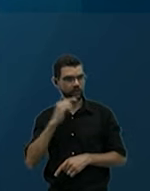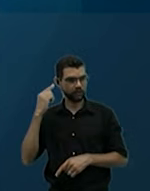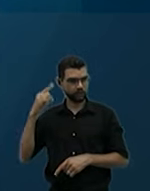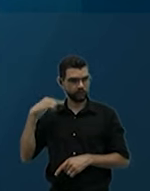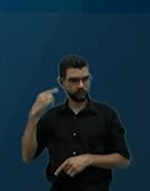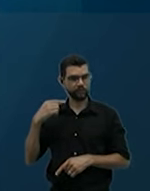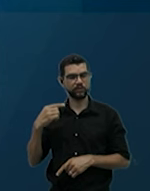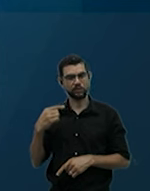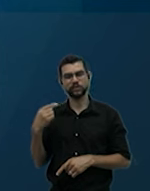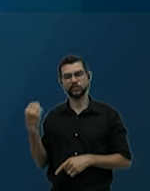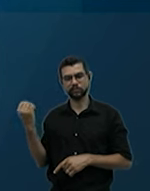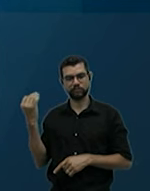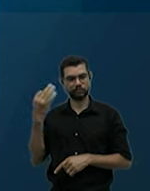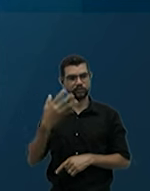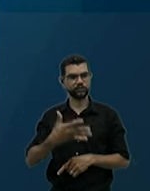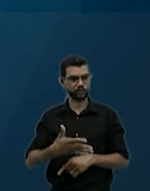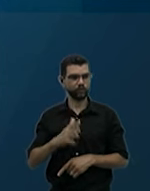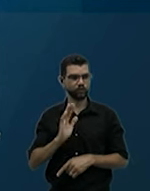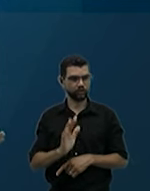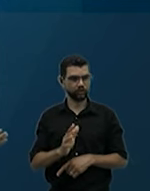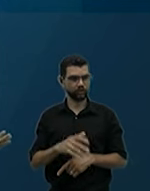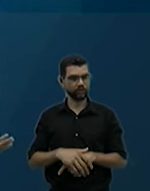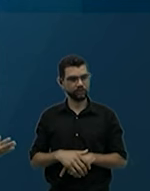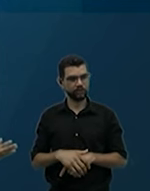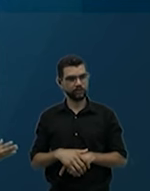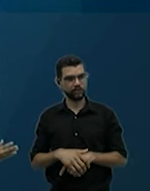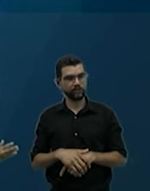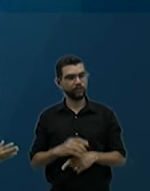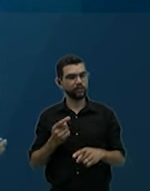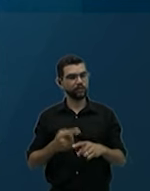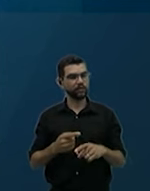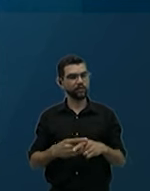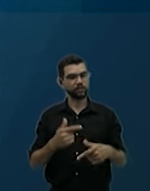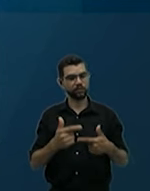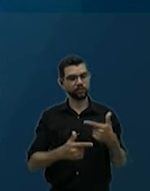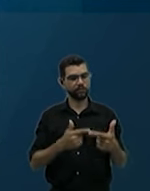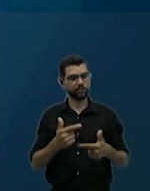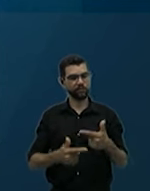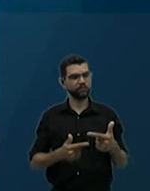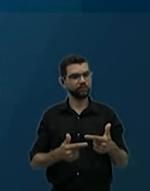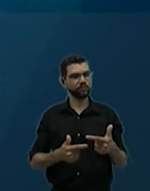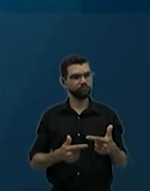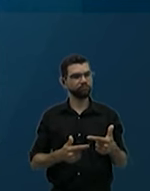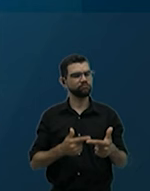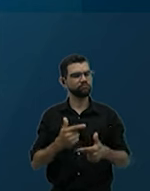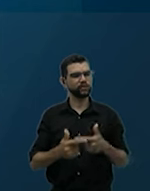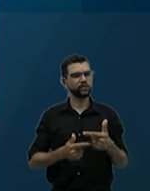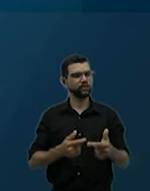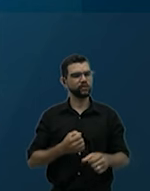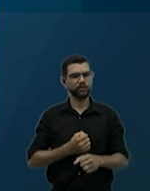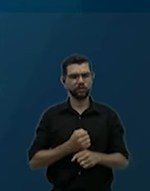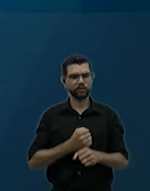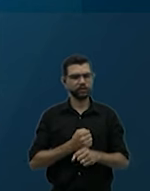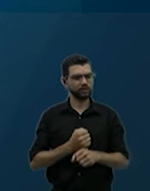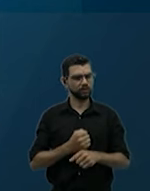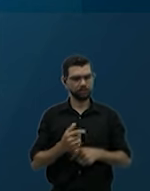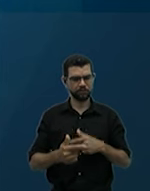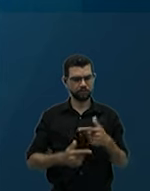porque o trabalhador brasileiro ele já cumpre as suas obrigações. Né? Então, é hora de garantir que o Estado faça o mesmo. Muito